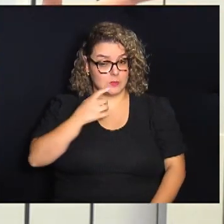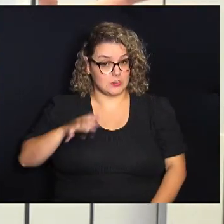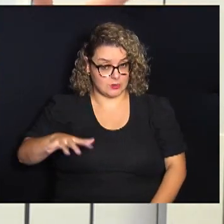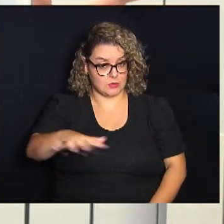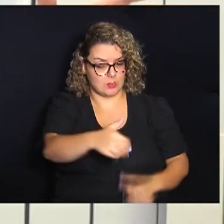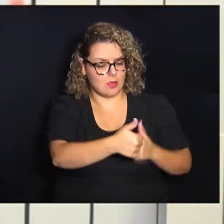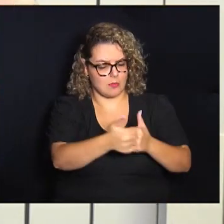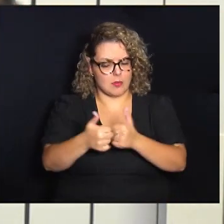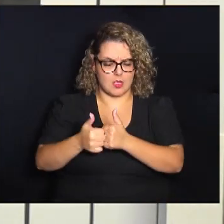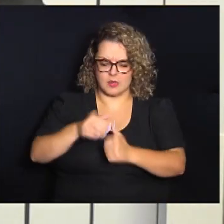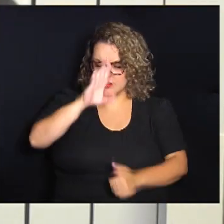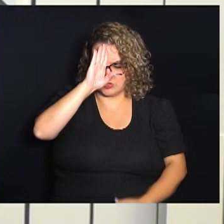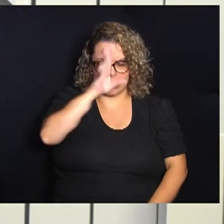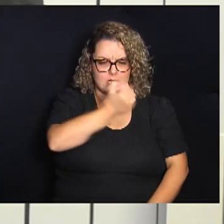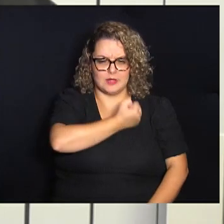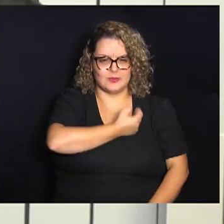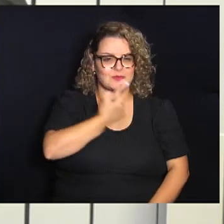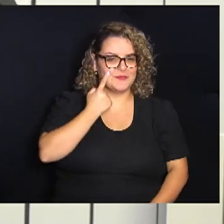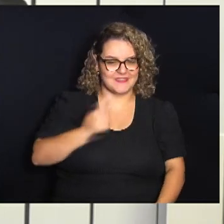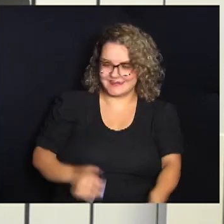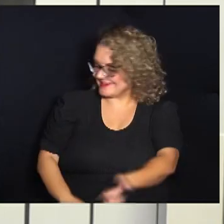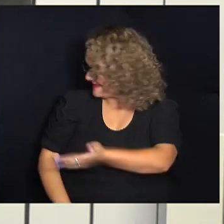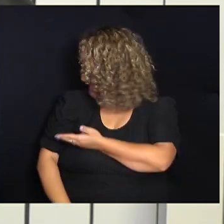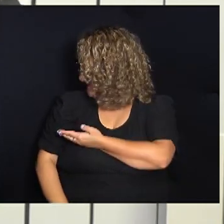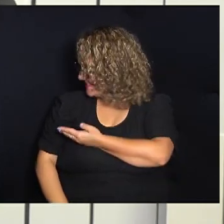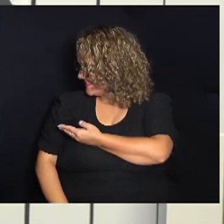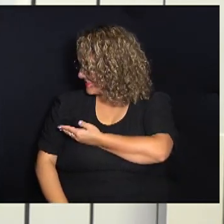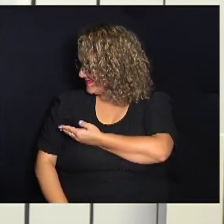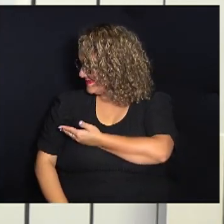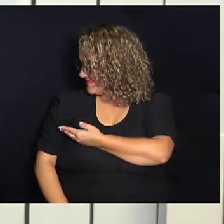você que é de Campinas e região, pode ir direto no